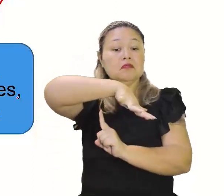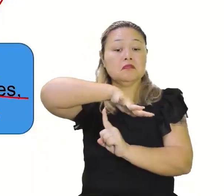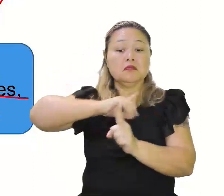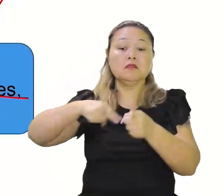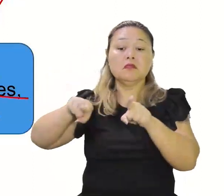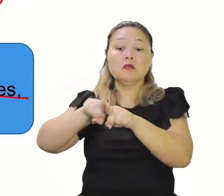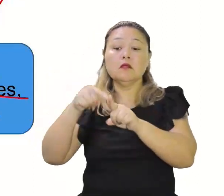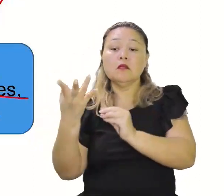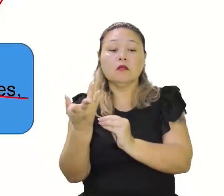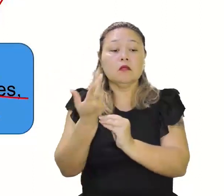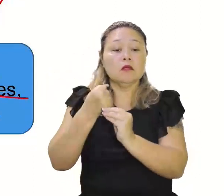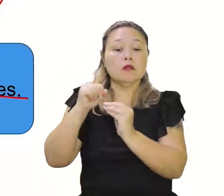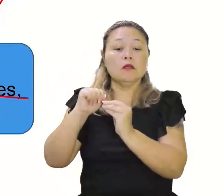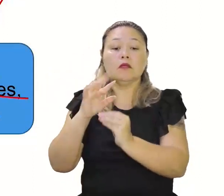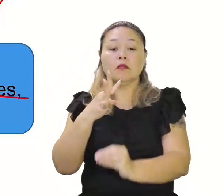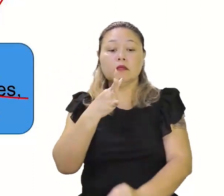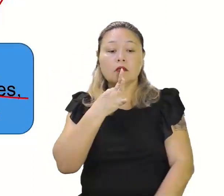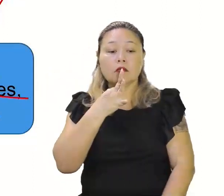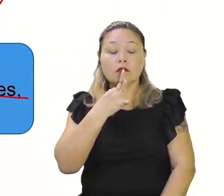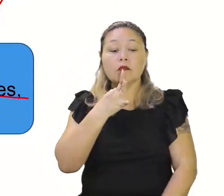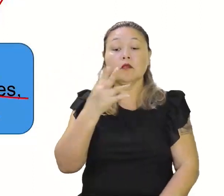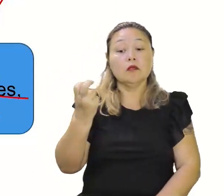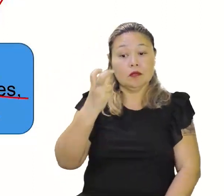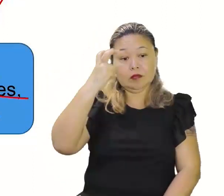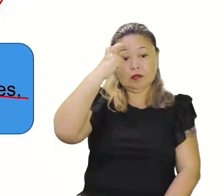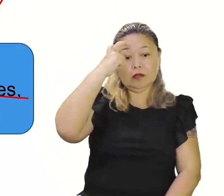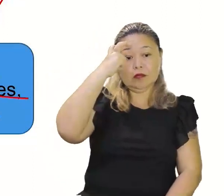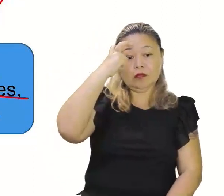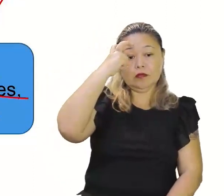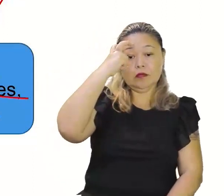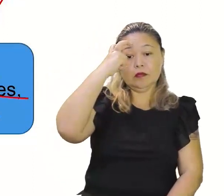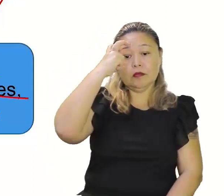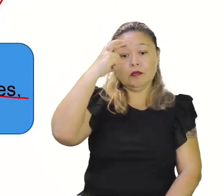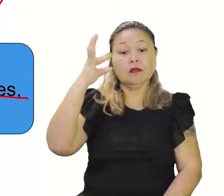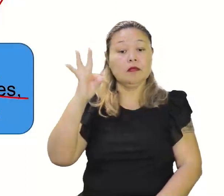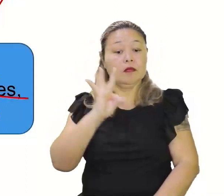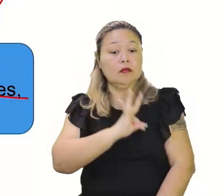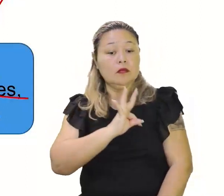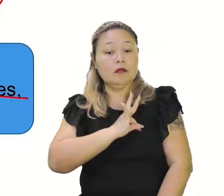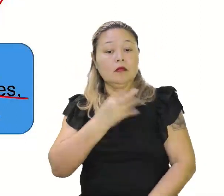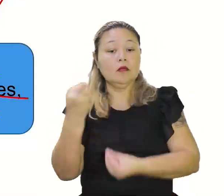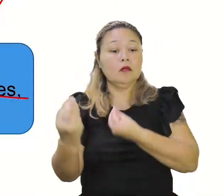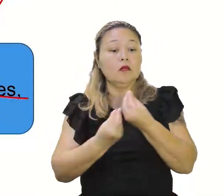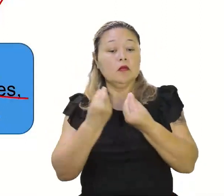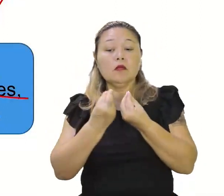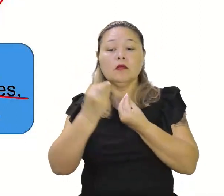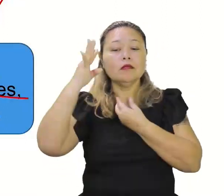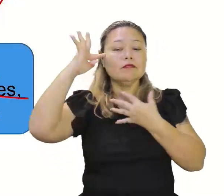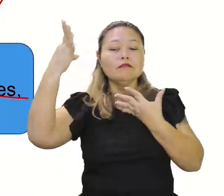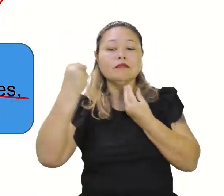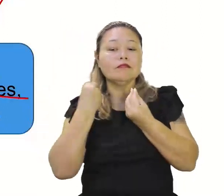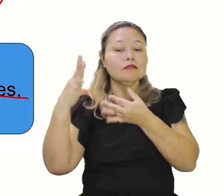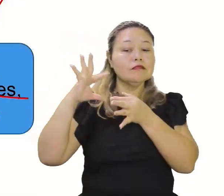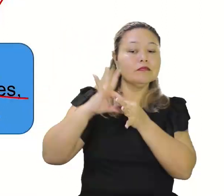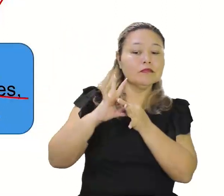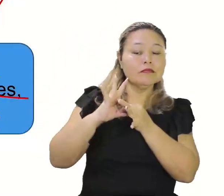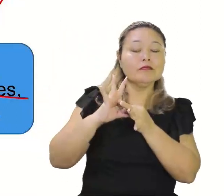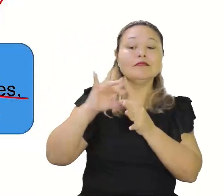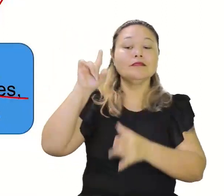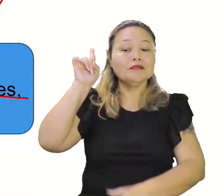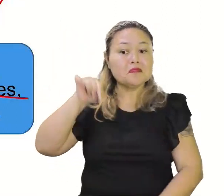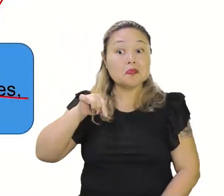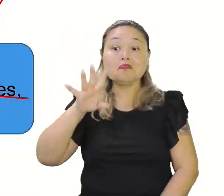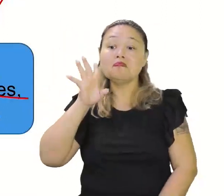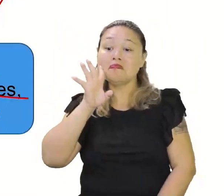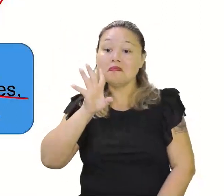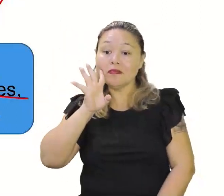é uma arte de conhecer a cultura, o cultural. São técnicas de lidar com o imaginário? Isso, olha que